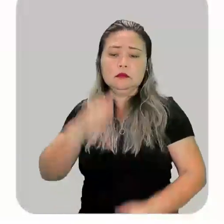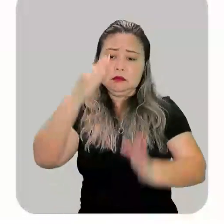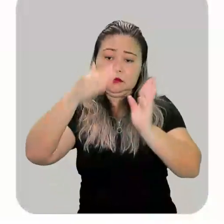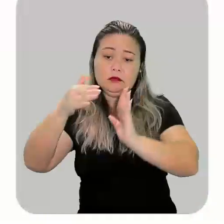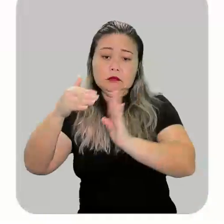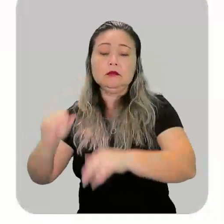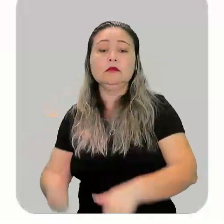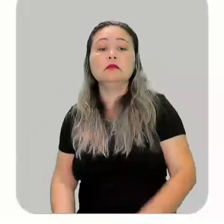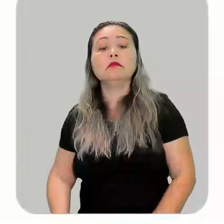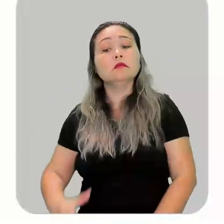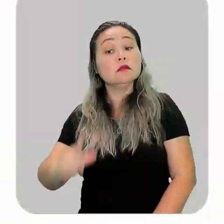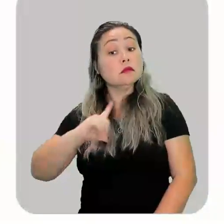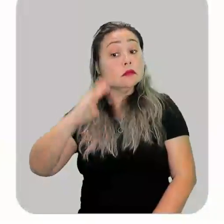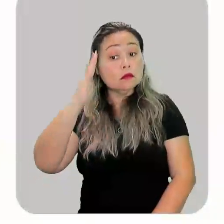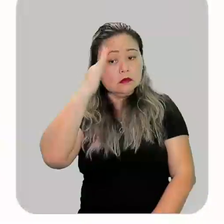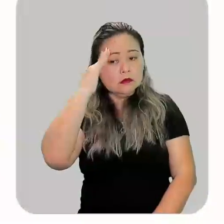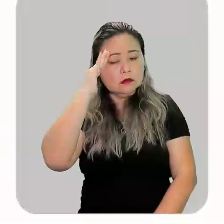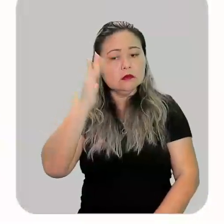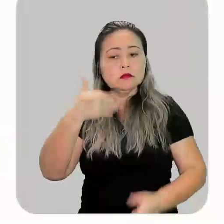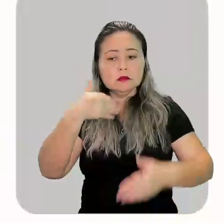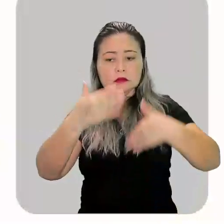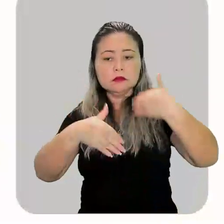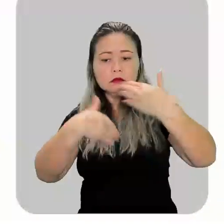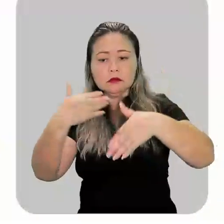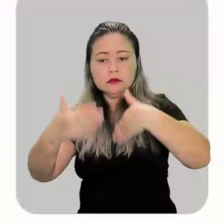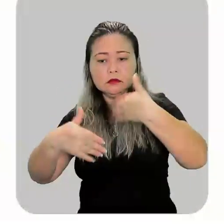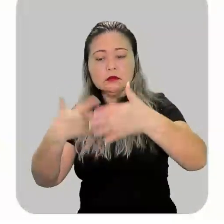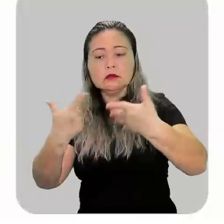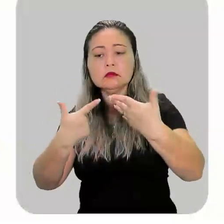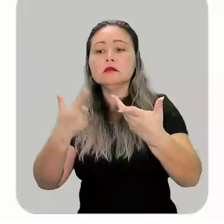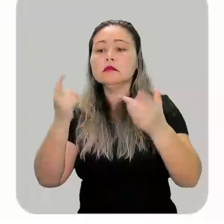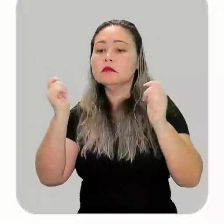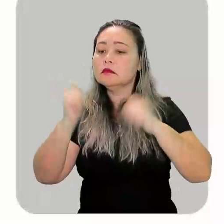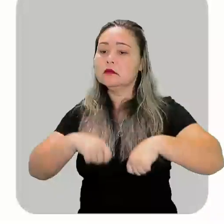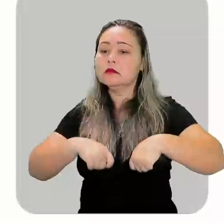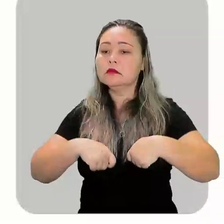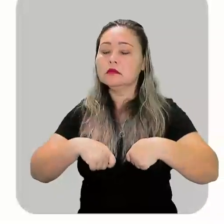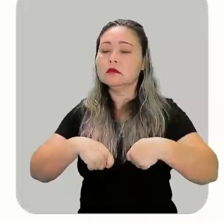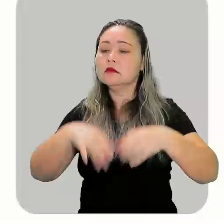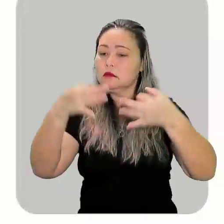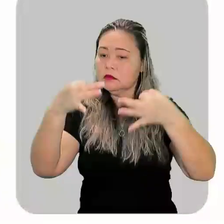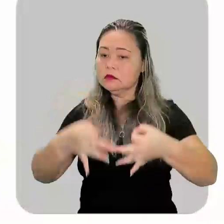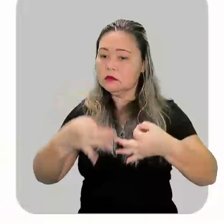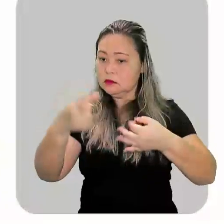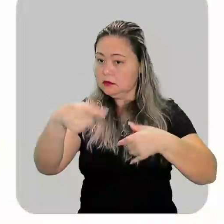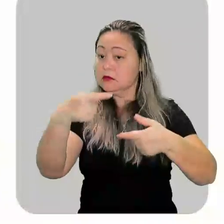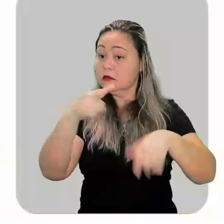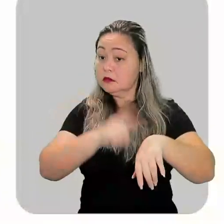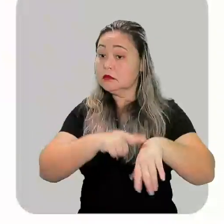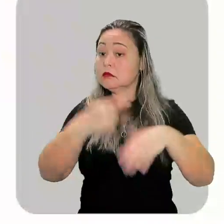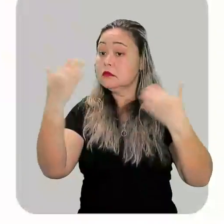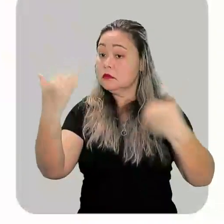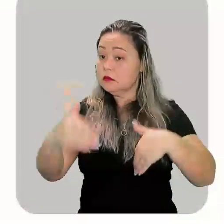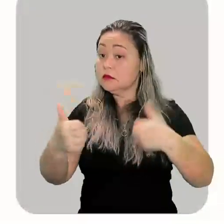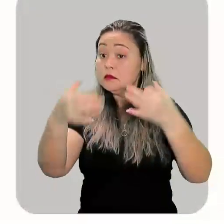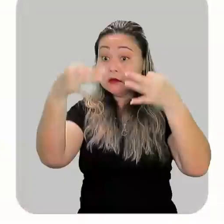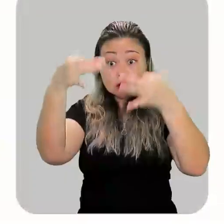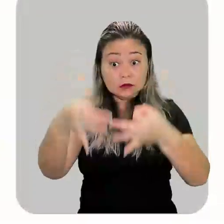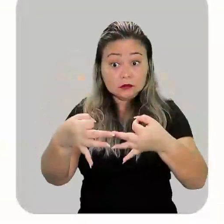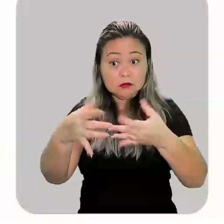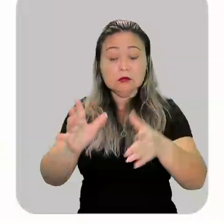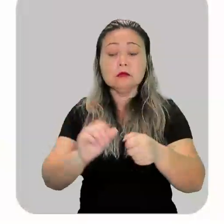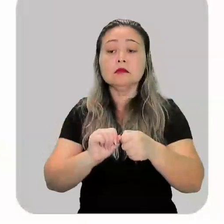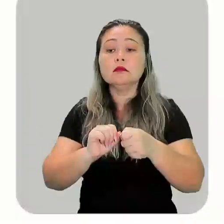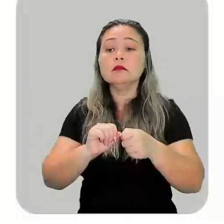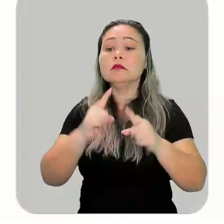informação. Mas eles têm que entender o procedimento que foi feito para poder fazer certinho na avaliação, né? Isso. Certo? E a